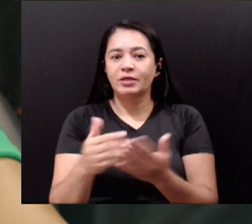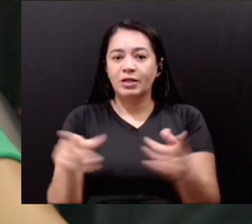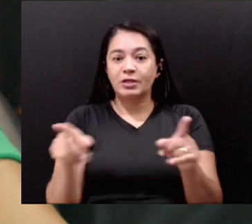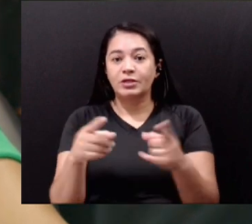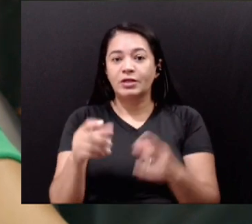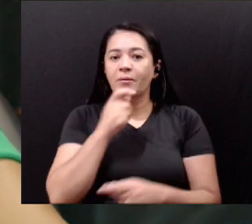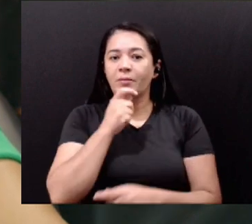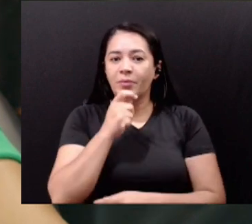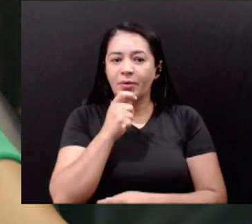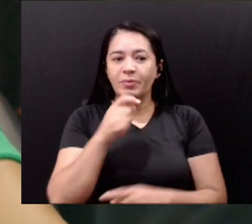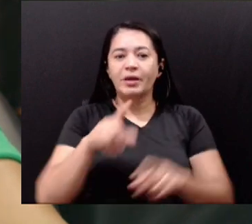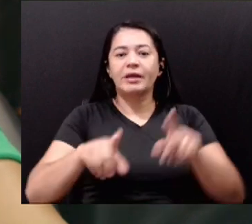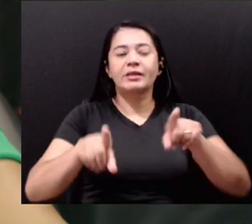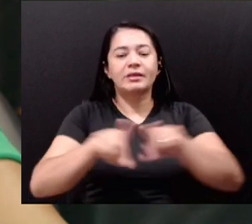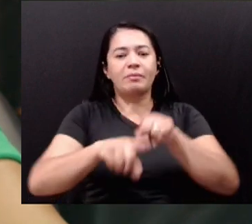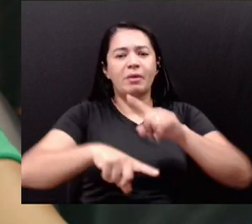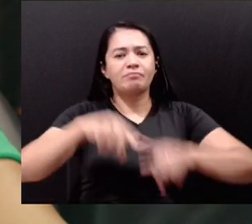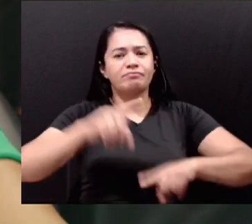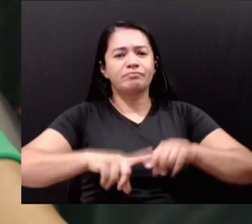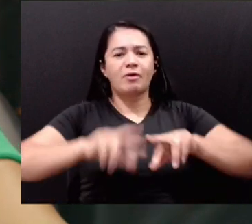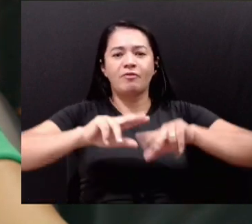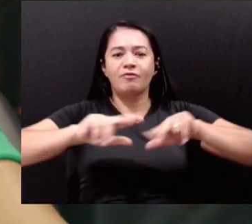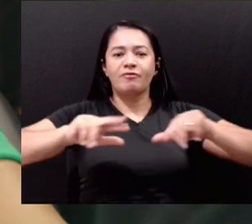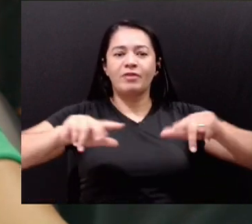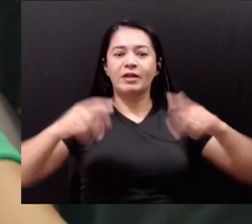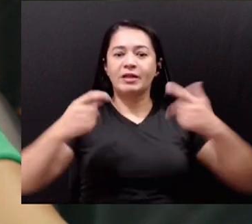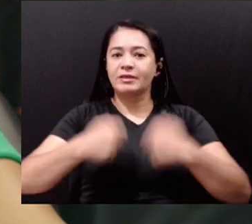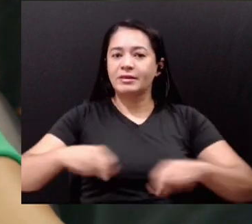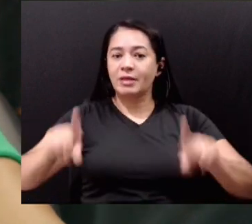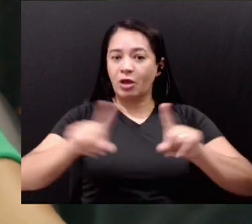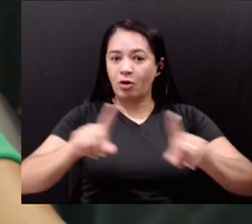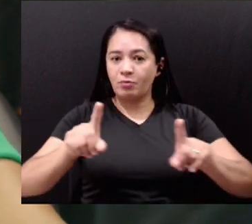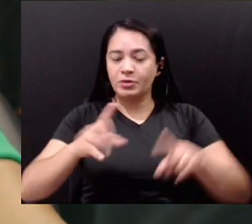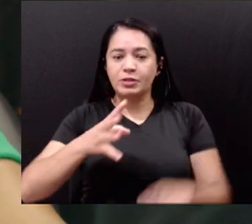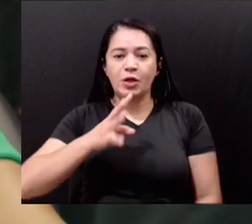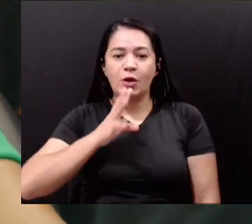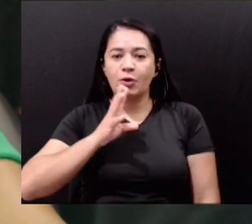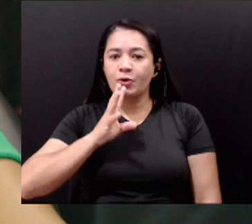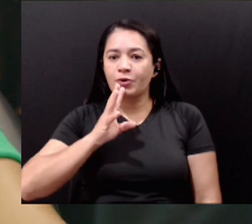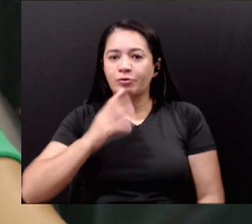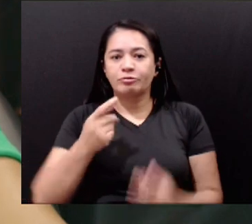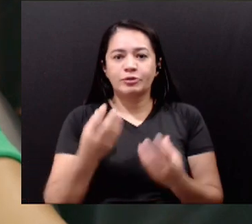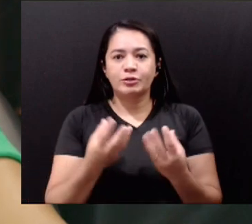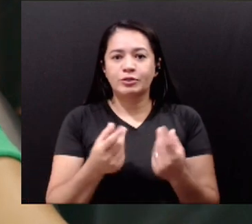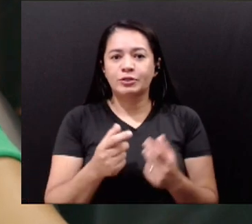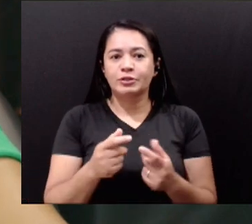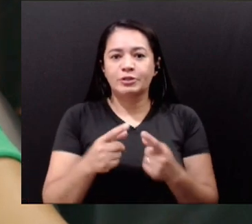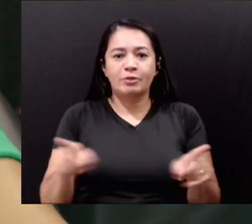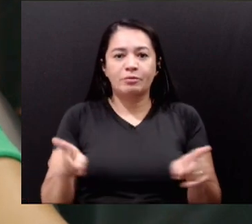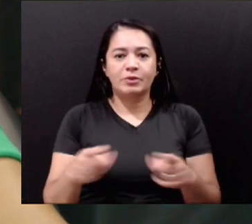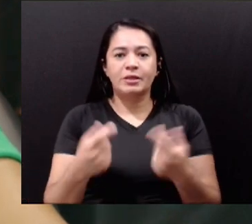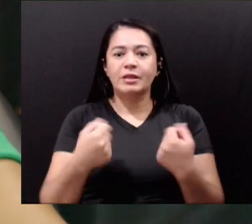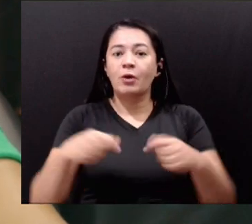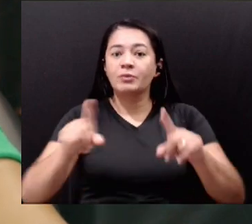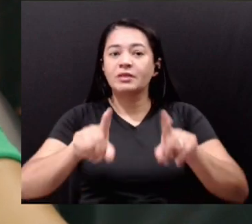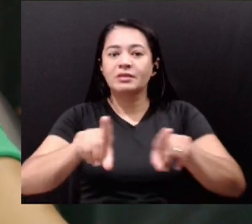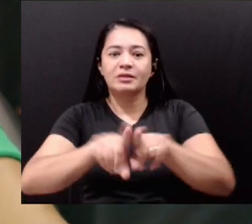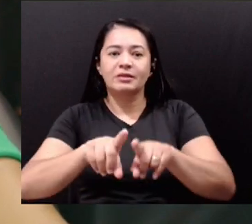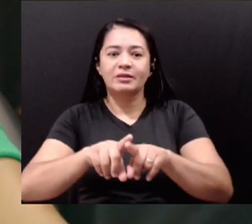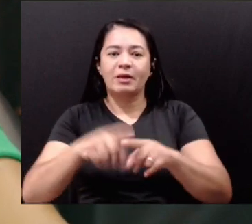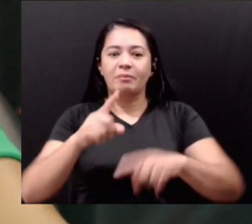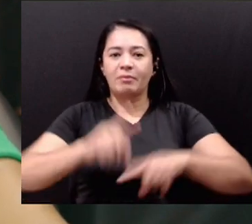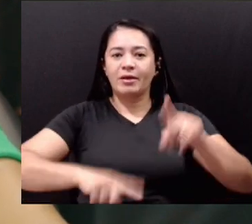variados, sem necessidade de conhecimento prévio ou de possuir um instrumento próprio. Olha só que legal! Gerido pela